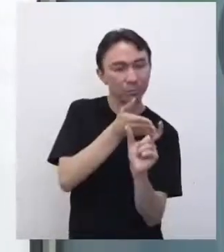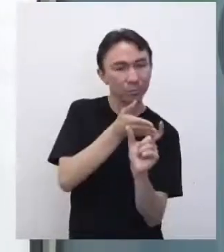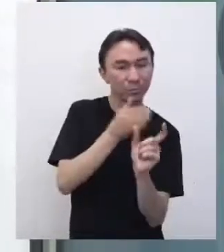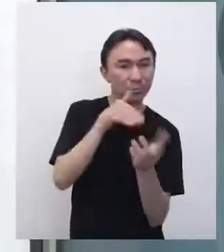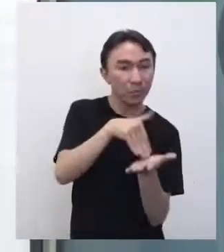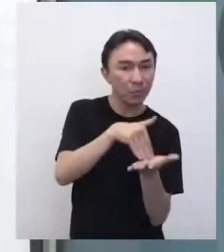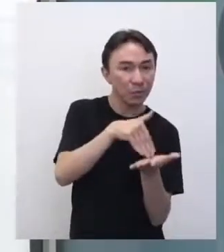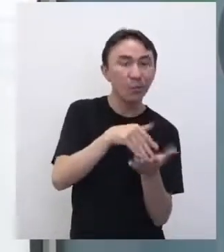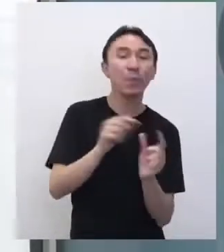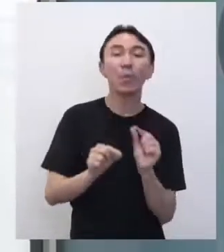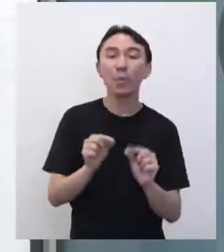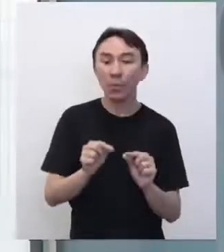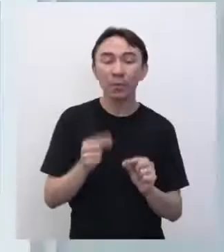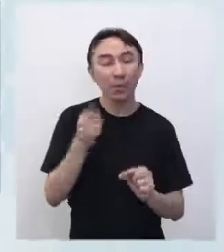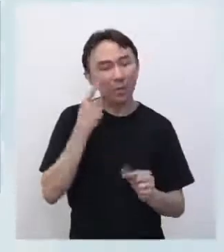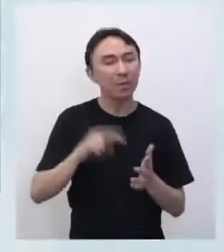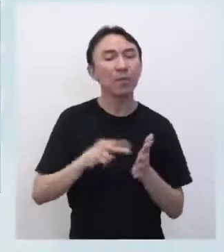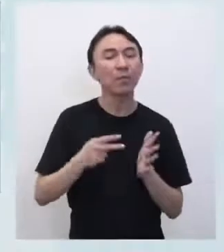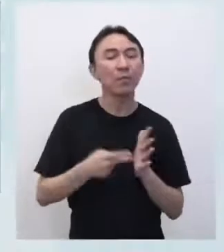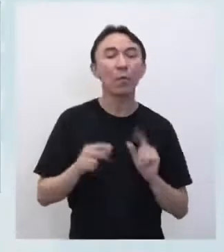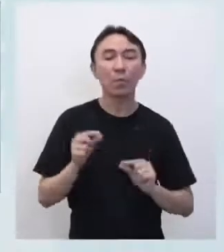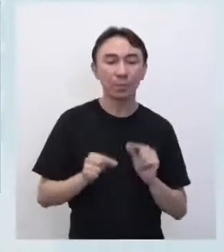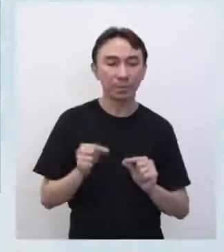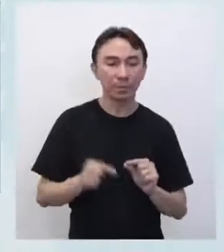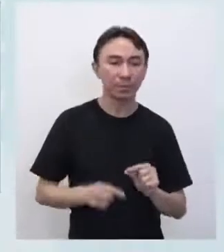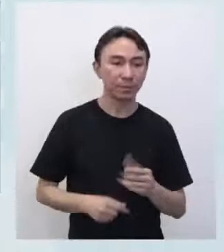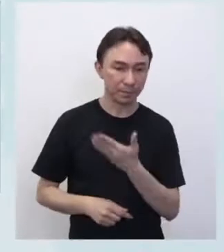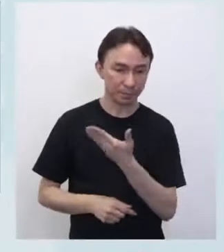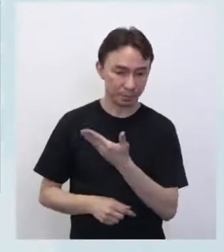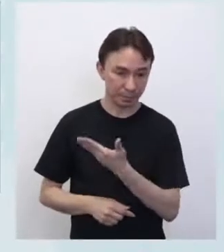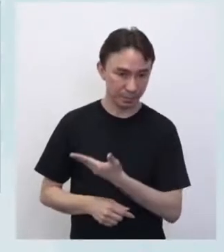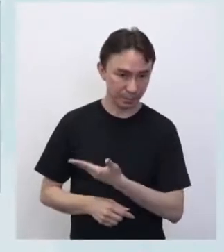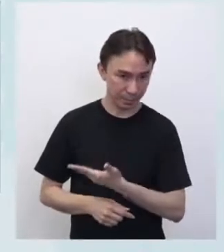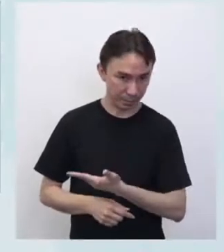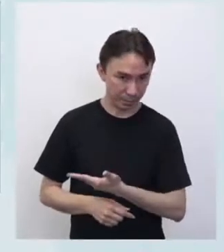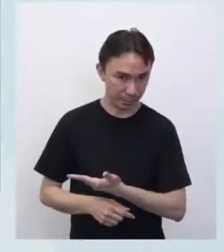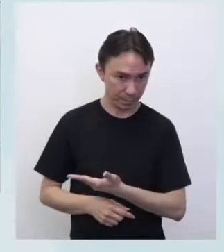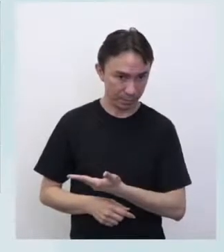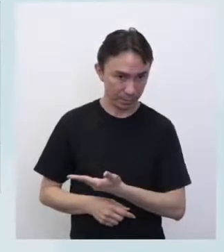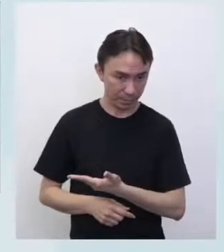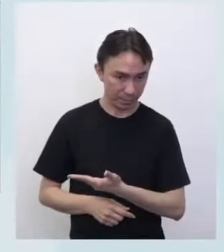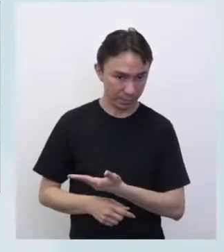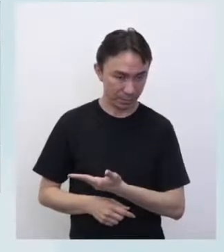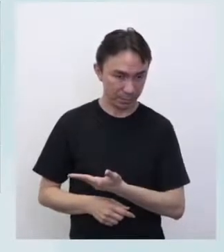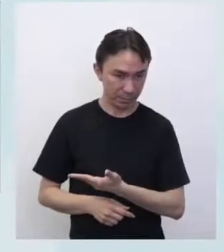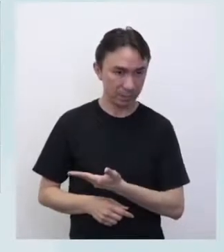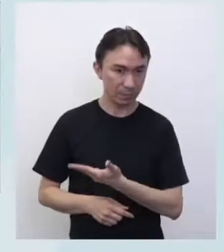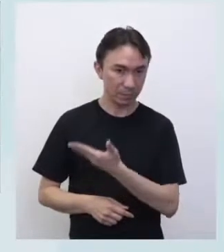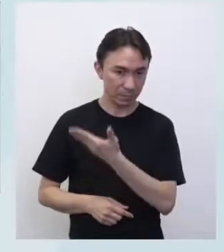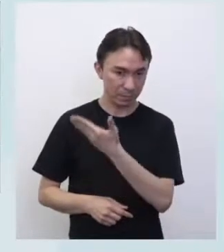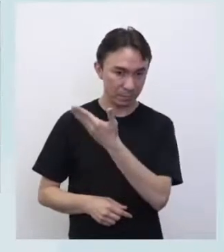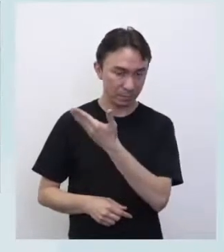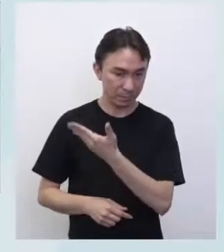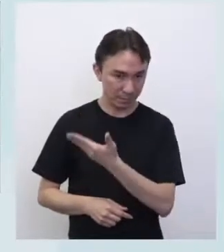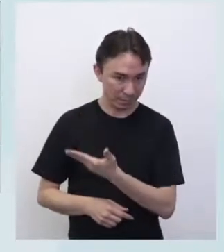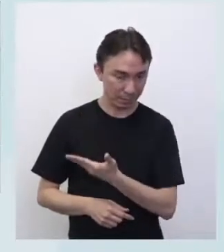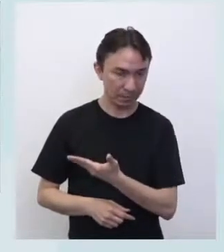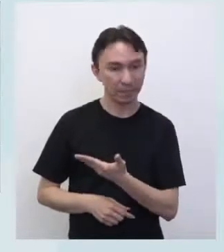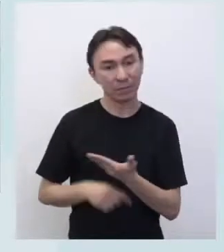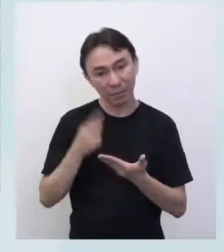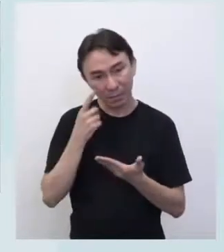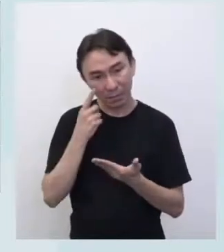eles querem dizer exatamente. Então, ó, na tela para vocês, o mesmo trecho que a gente acabou de ler, e a gente tem